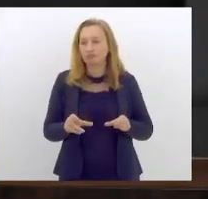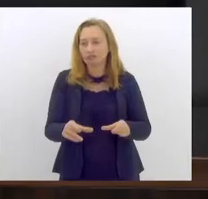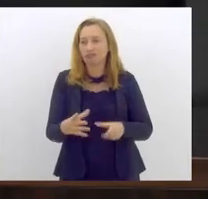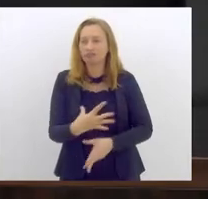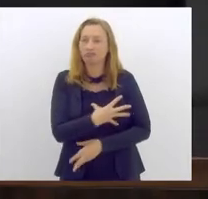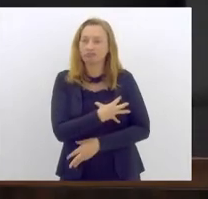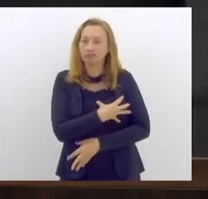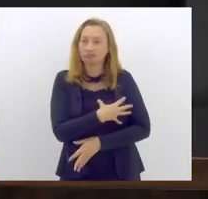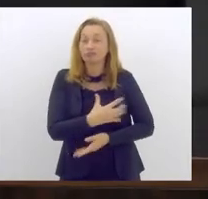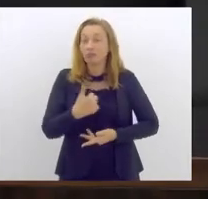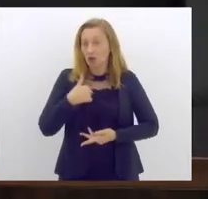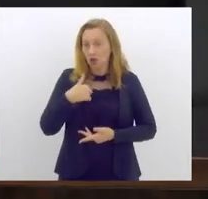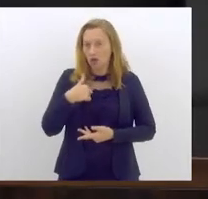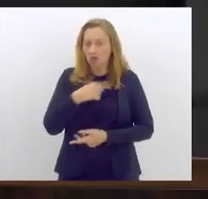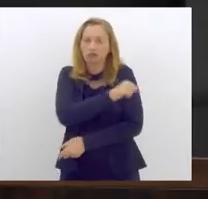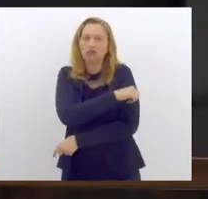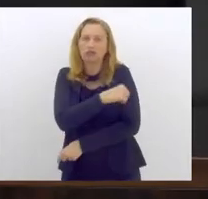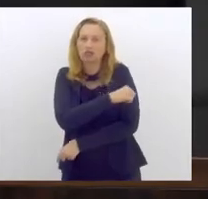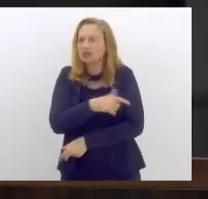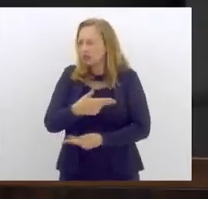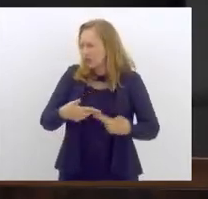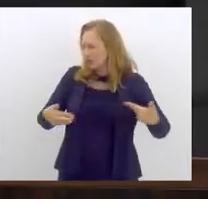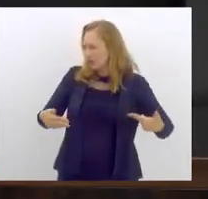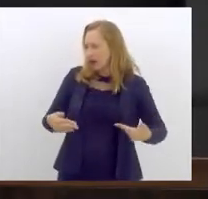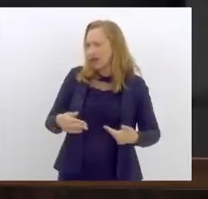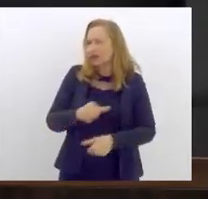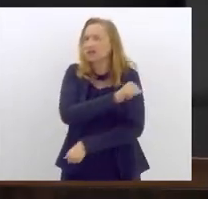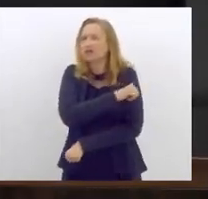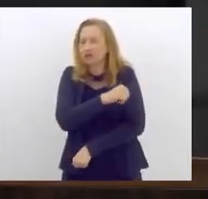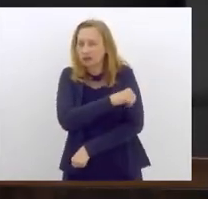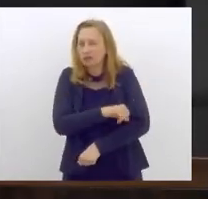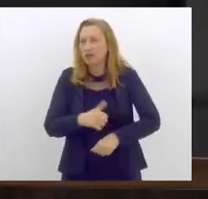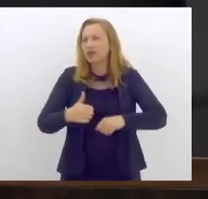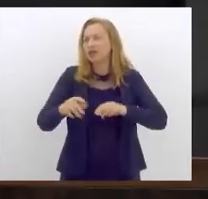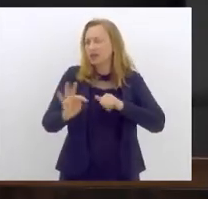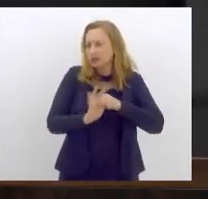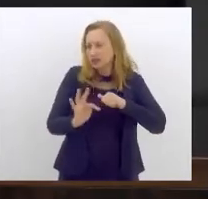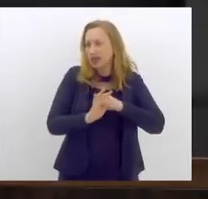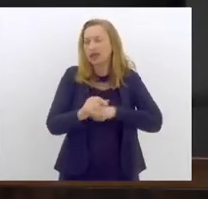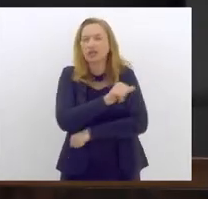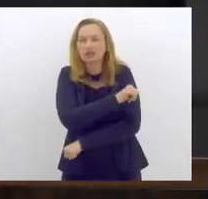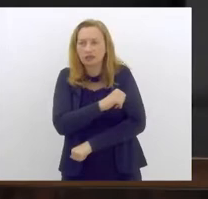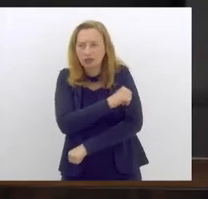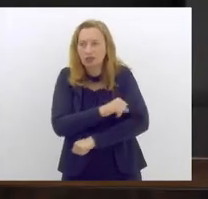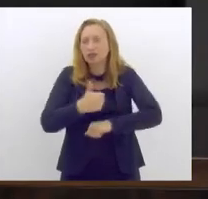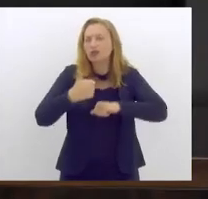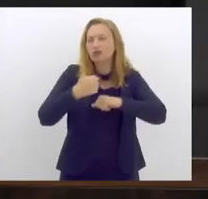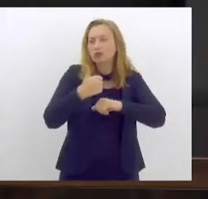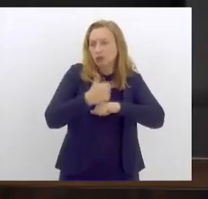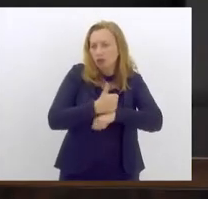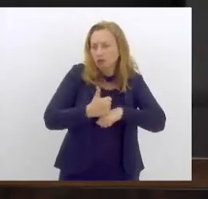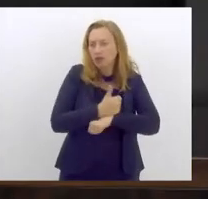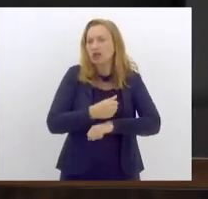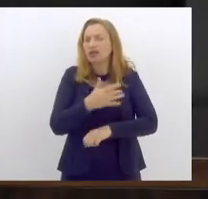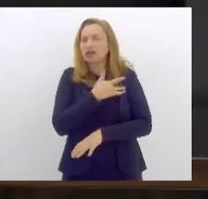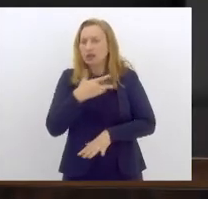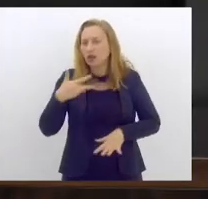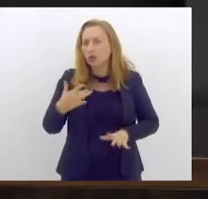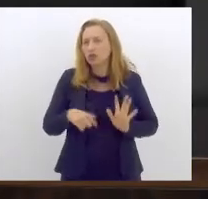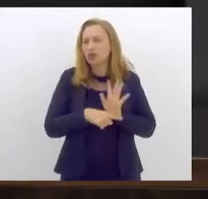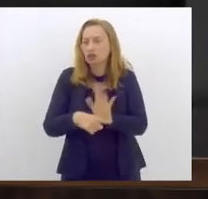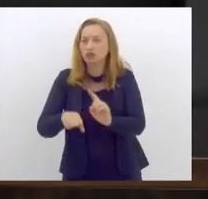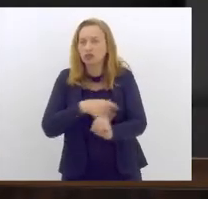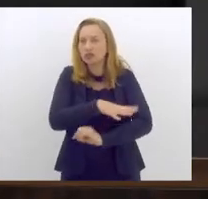como enfermeira e aqui tem várias enfermeiras também técnicas de enfermagem Profissionais de Saúde e assistentes sociais